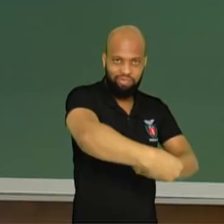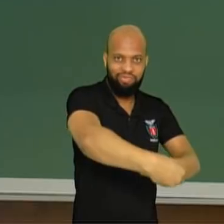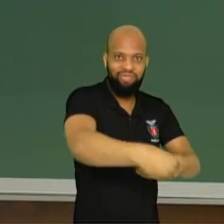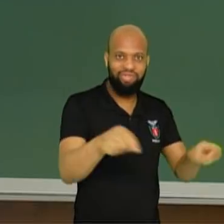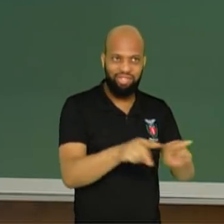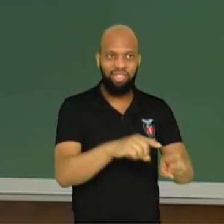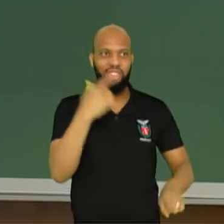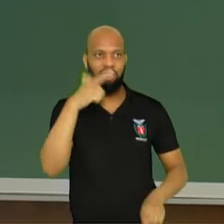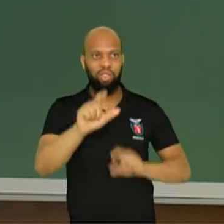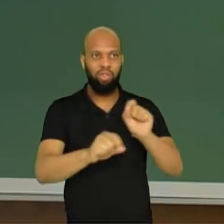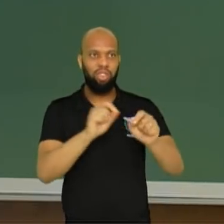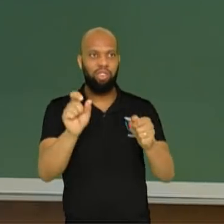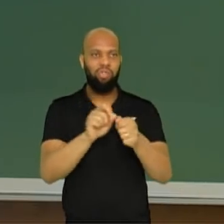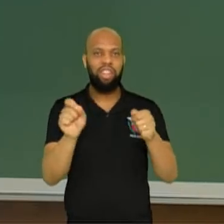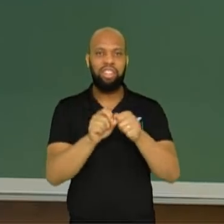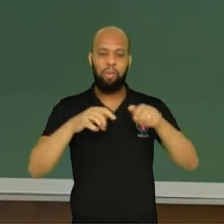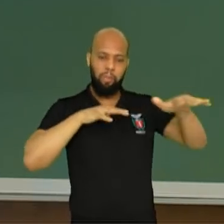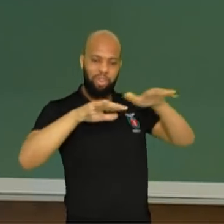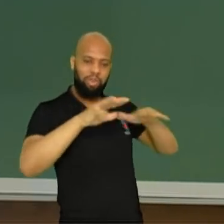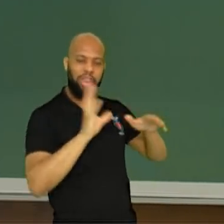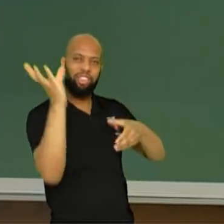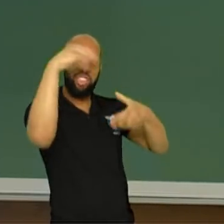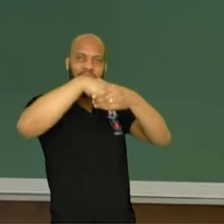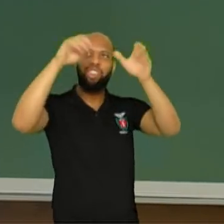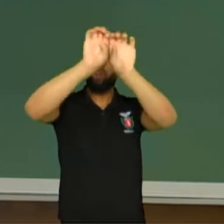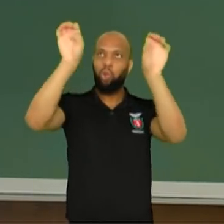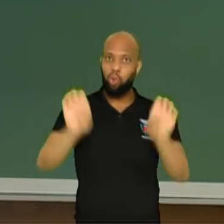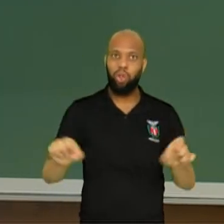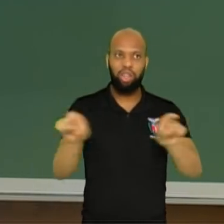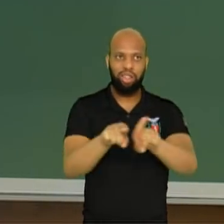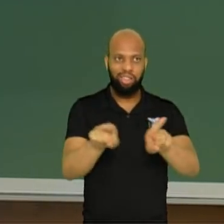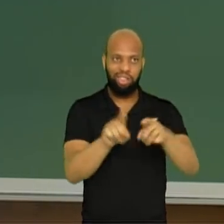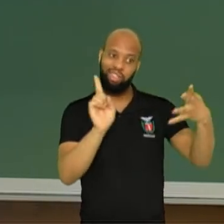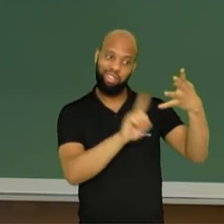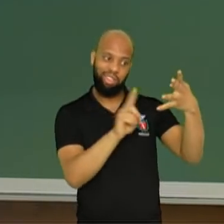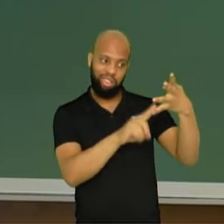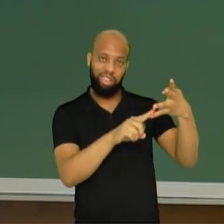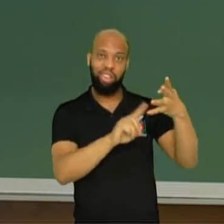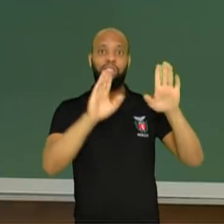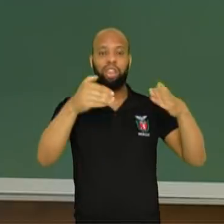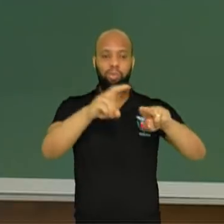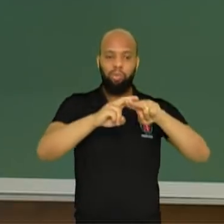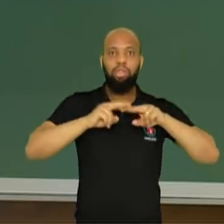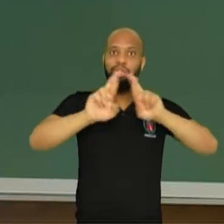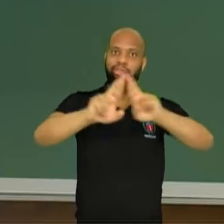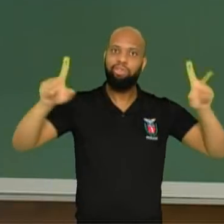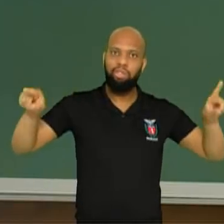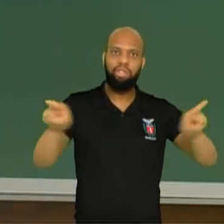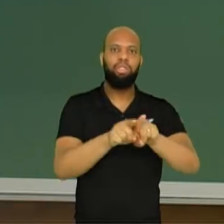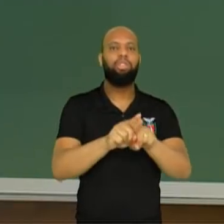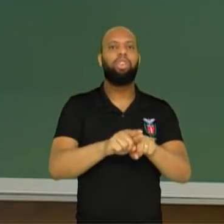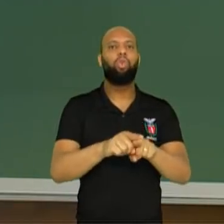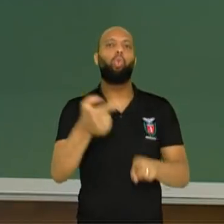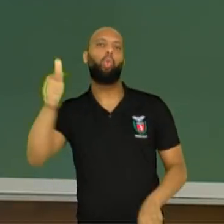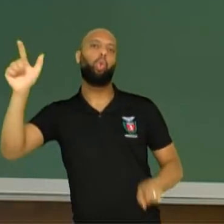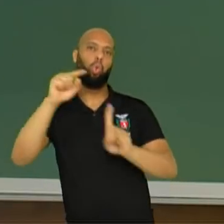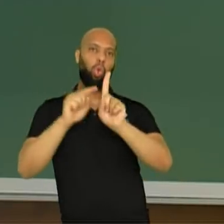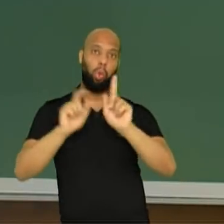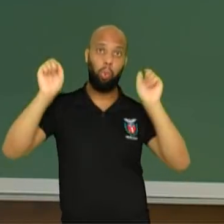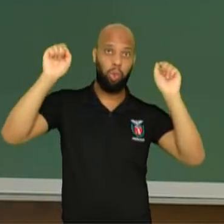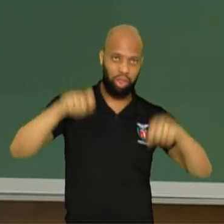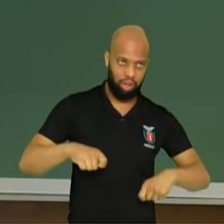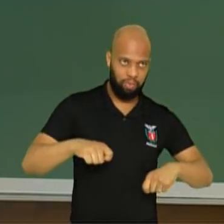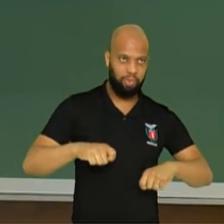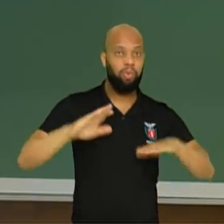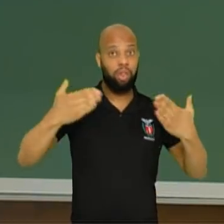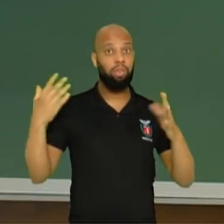que consegue se movimentar aqui dentro da estrutura. Então ela pode se diferenciar e dar origem a qualquer um outro tipo. Então